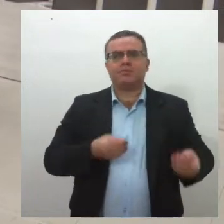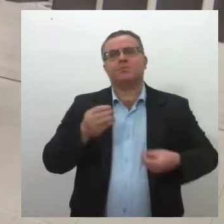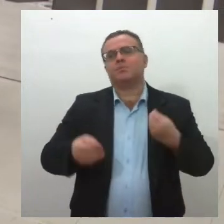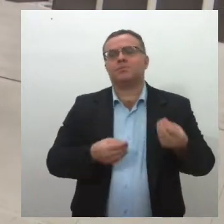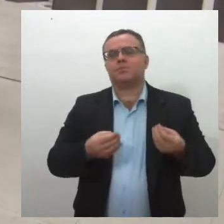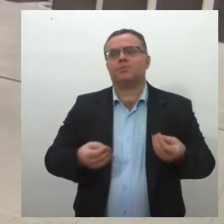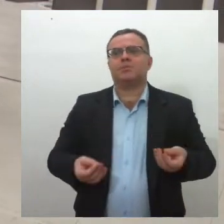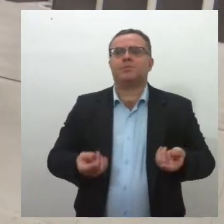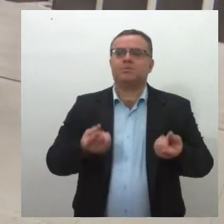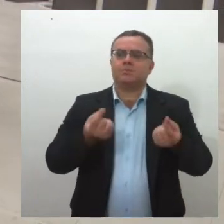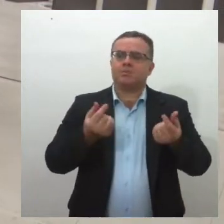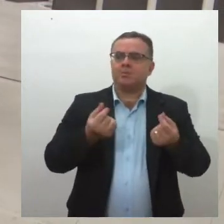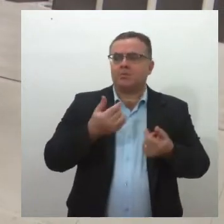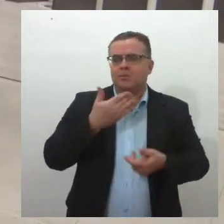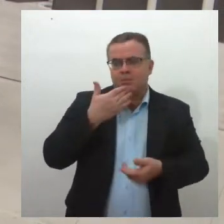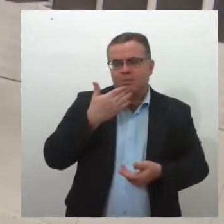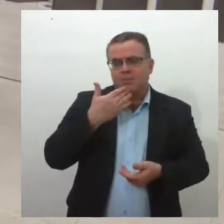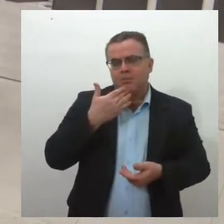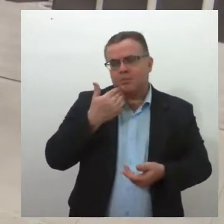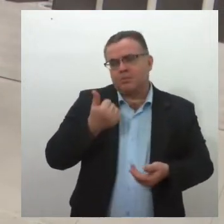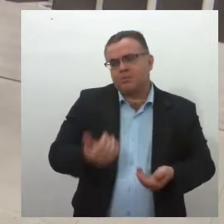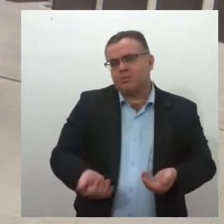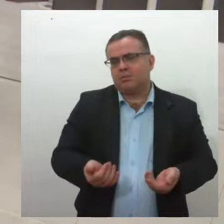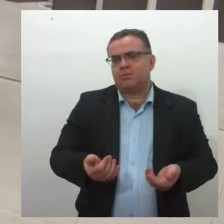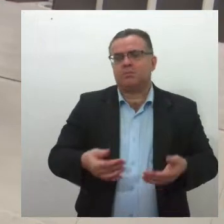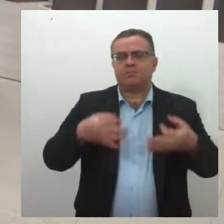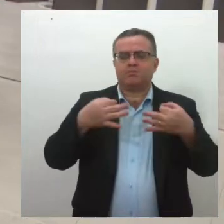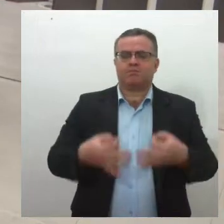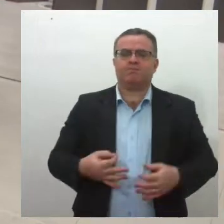financeiro melhor, né, para entrar o ano no azul?